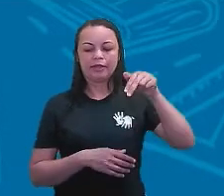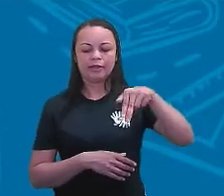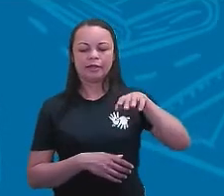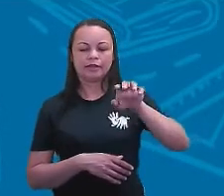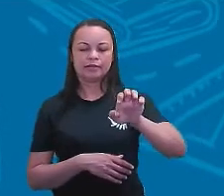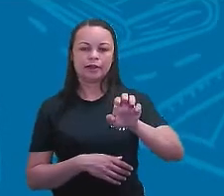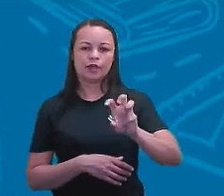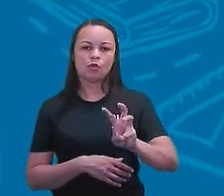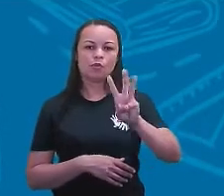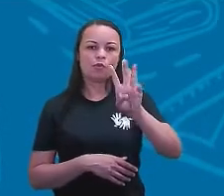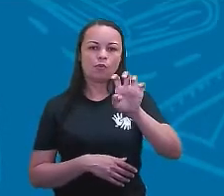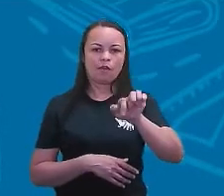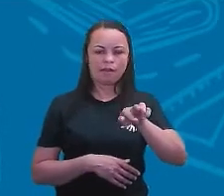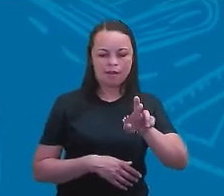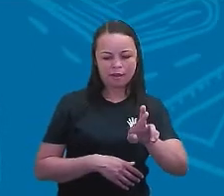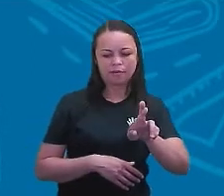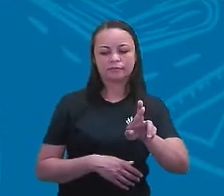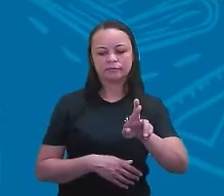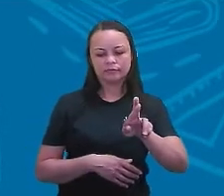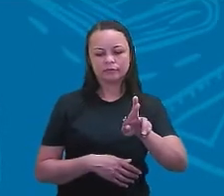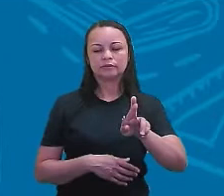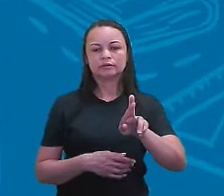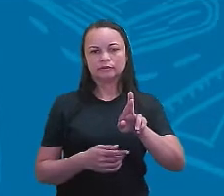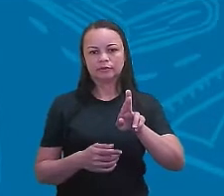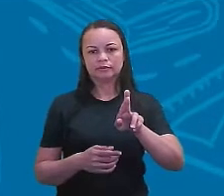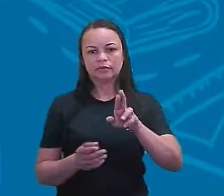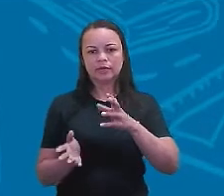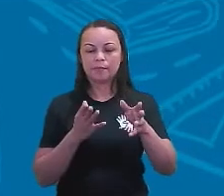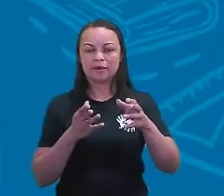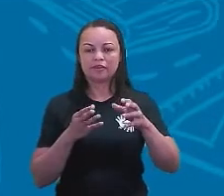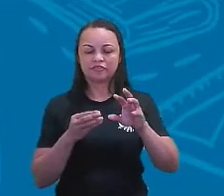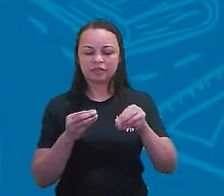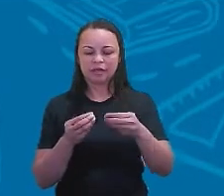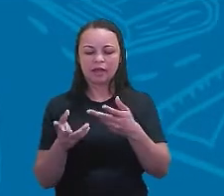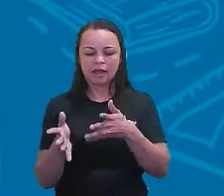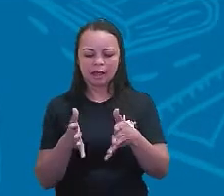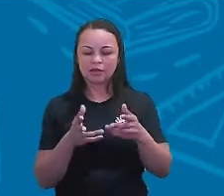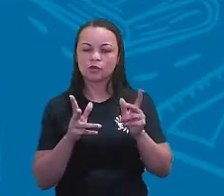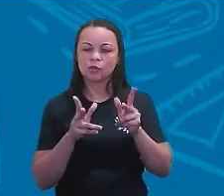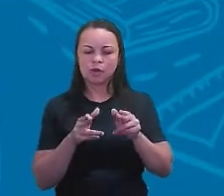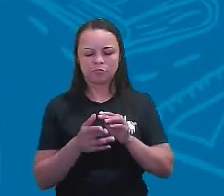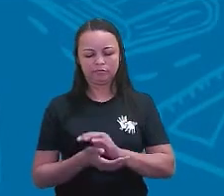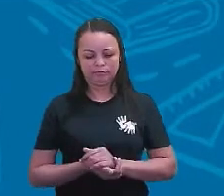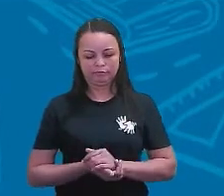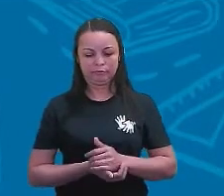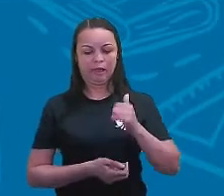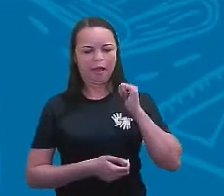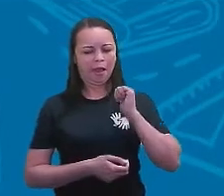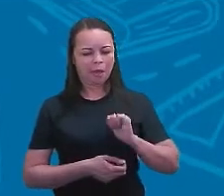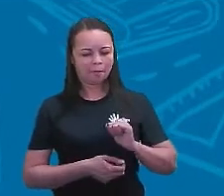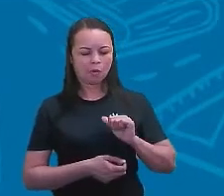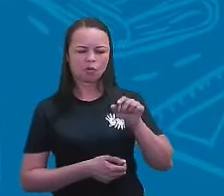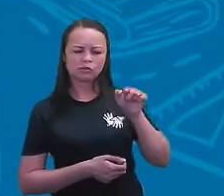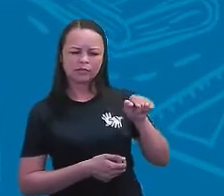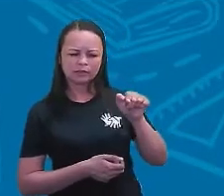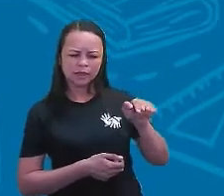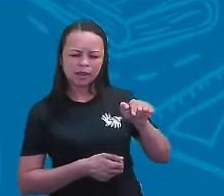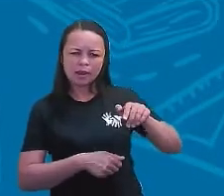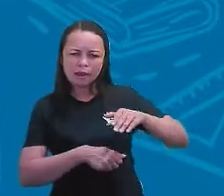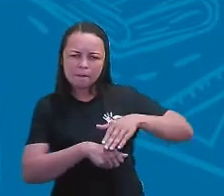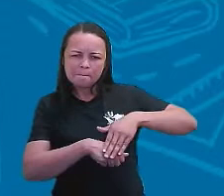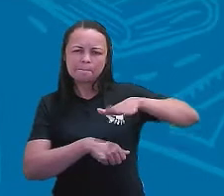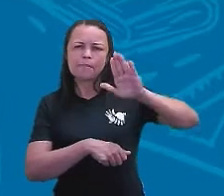them, acompanha, mine. Para ficar exatamente. A bolsa que ela trouxe hoje é